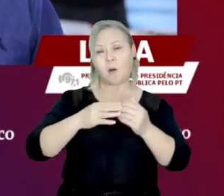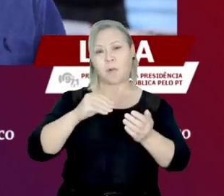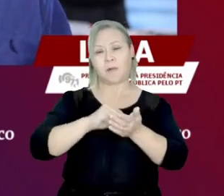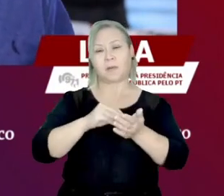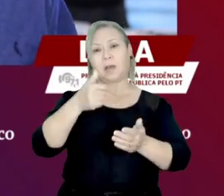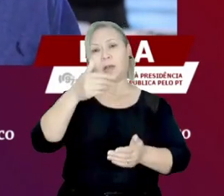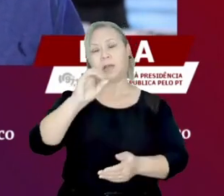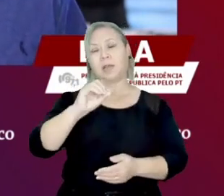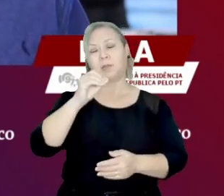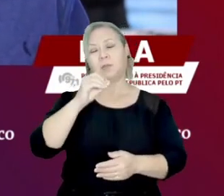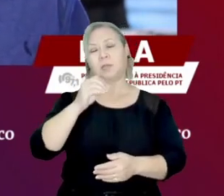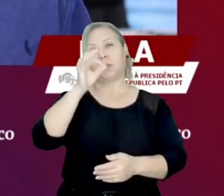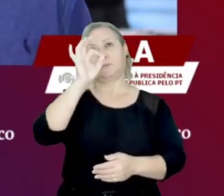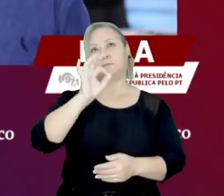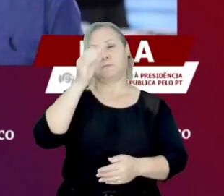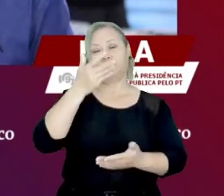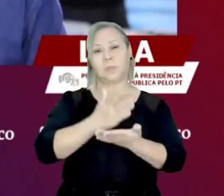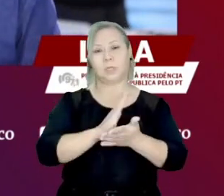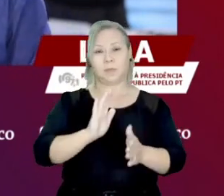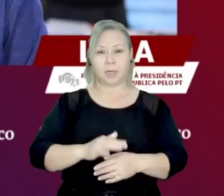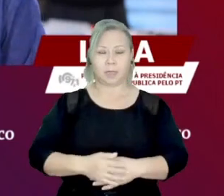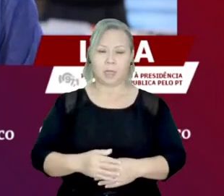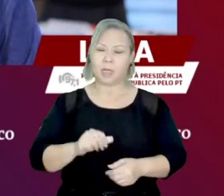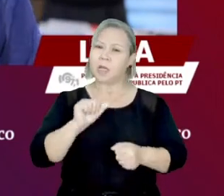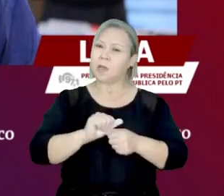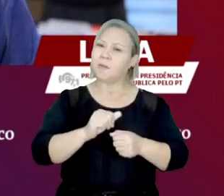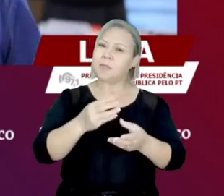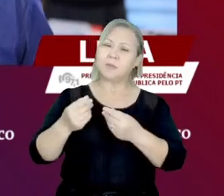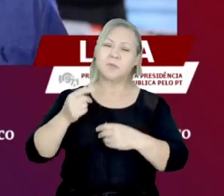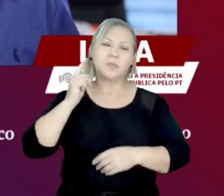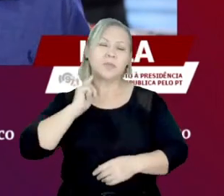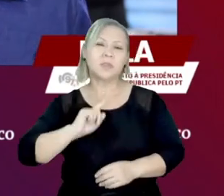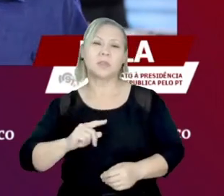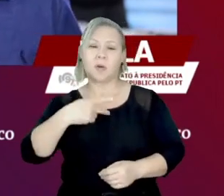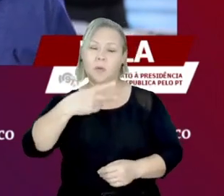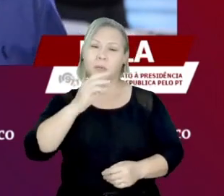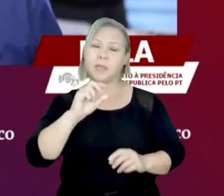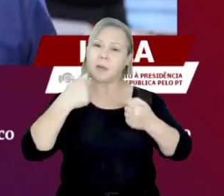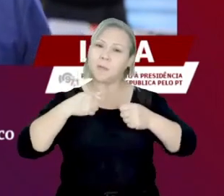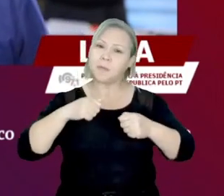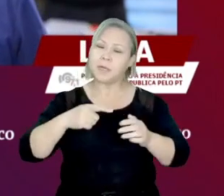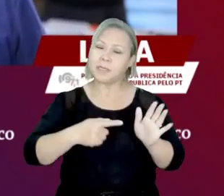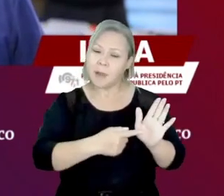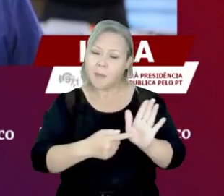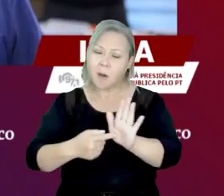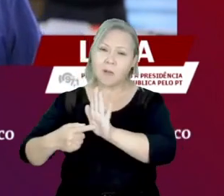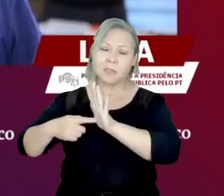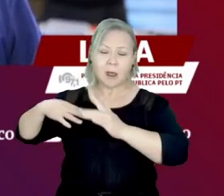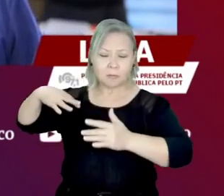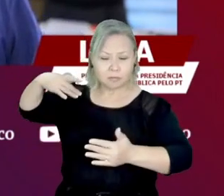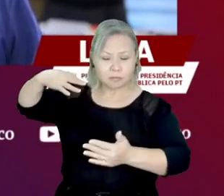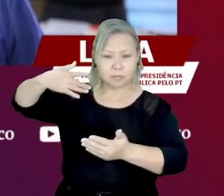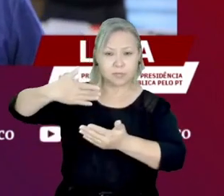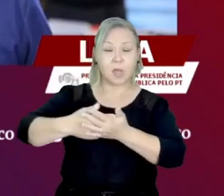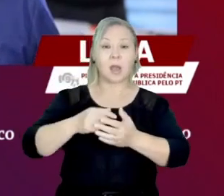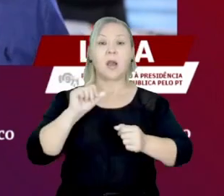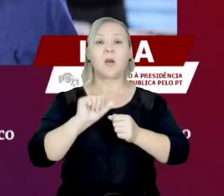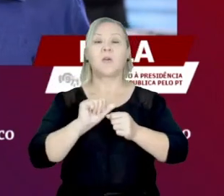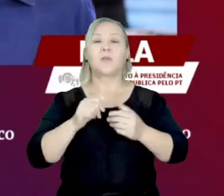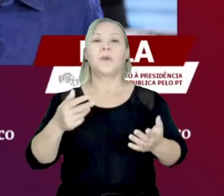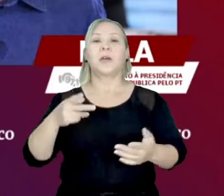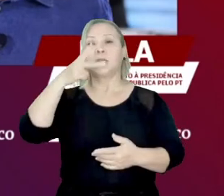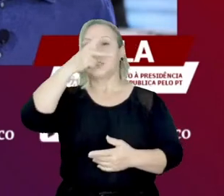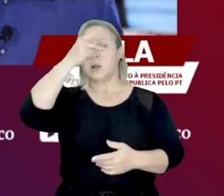prefeito cometeu erro na sua relação com o povo, olha, nós temos que pedir desculpas ao povo por ter errado. Nós temos que